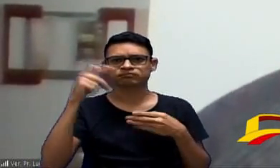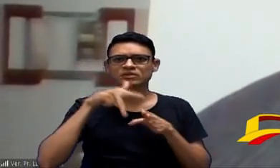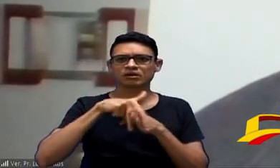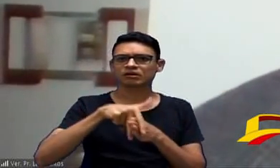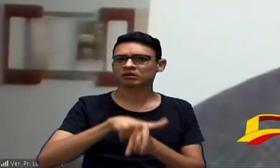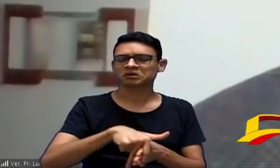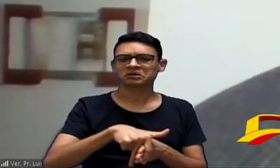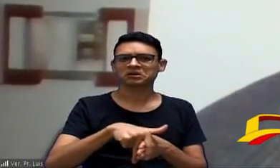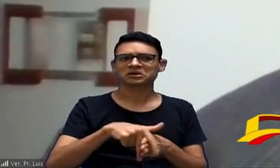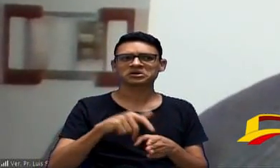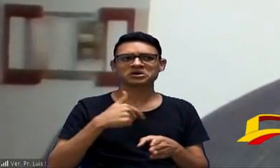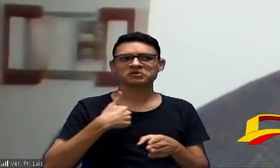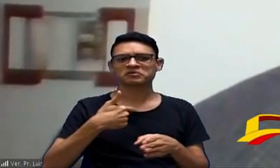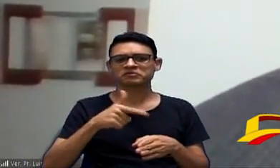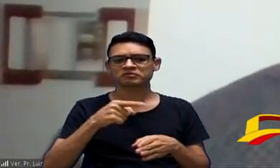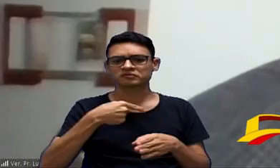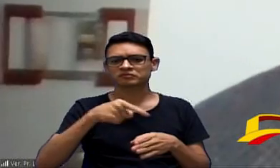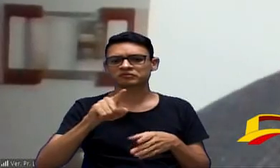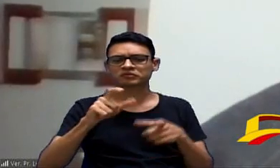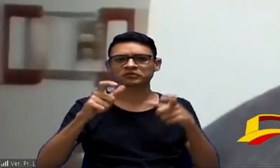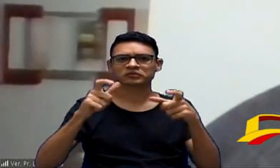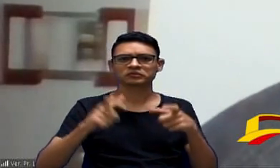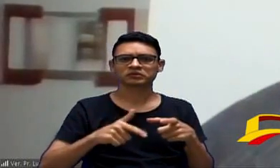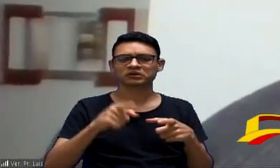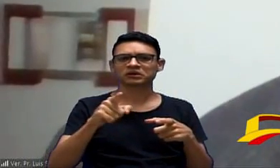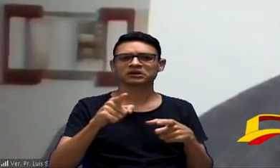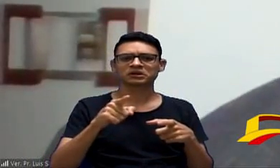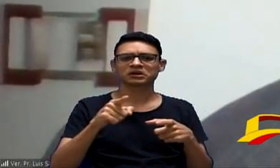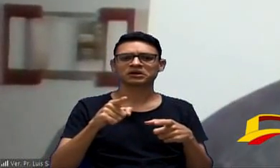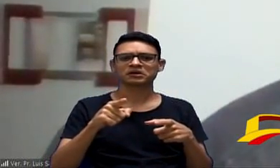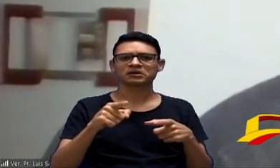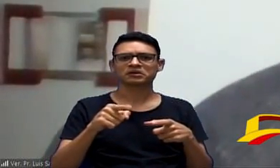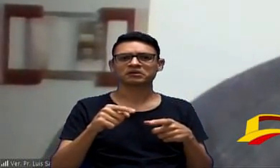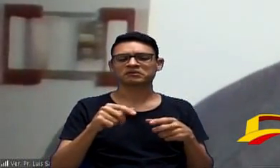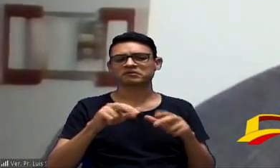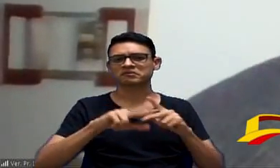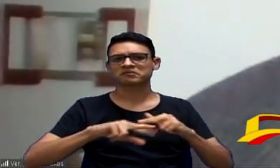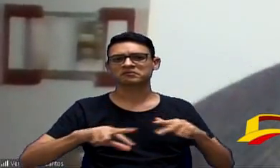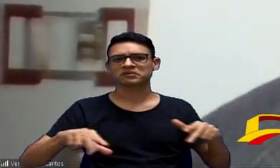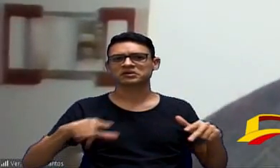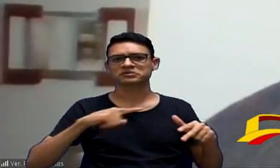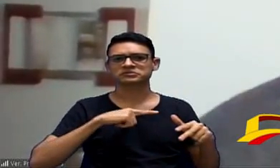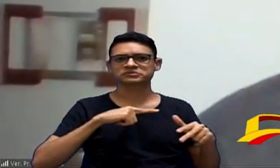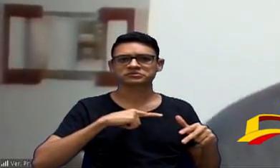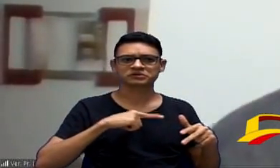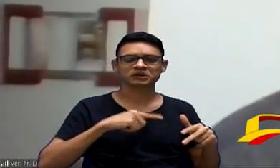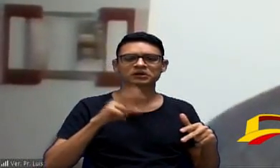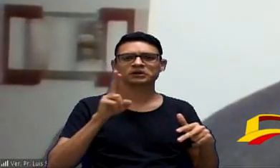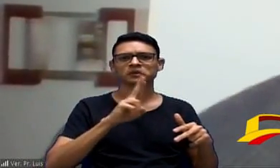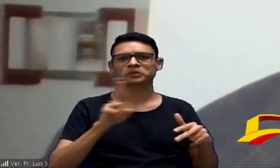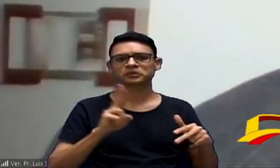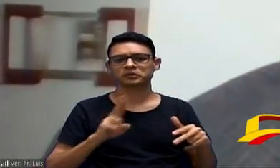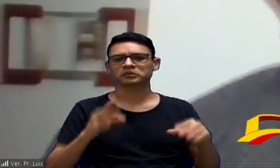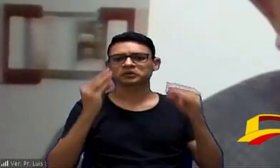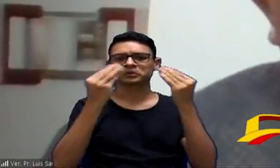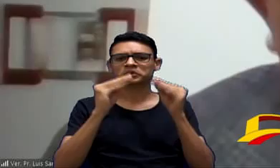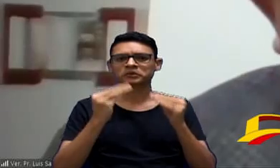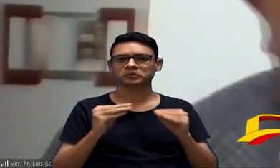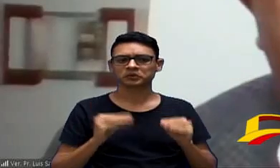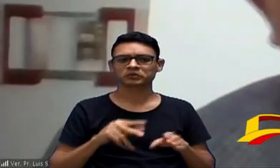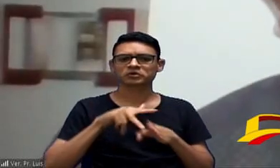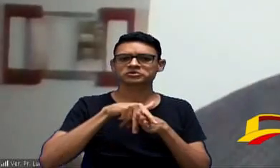fui a Jockey Club participar de páreos, dar nome a páreos de corrida